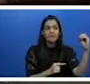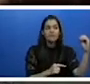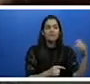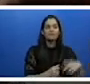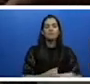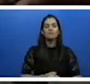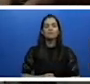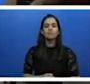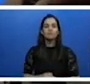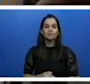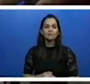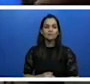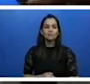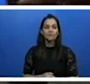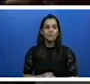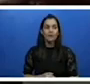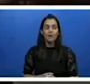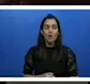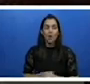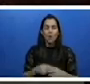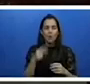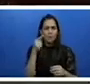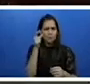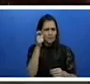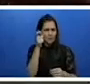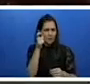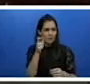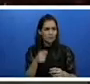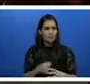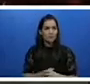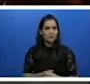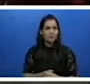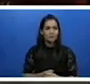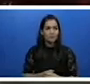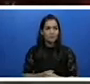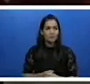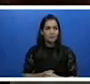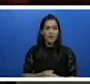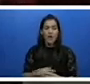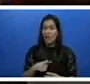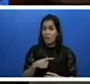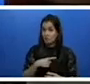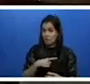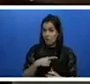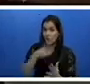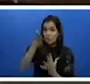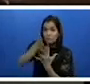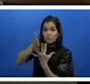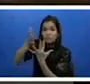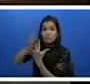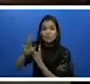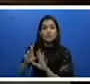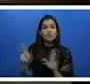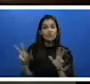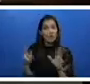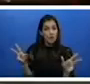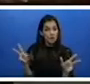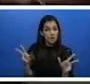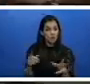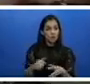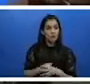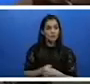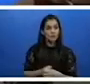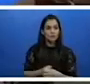C. Observem a reta C. Ela está com uma escala diferente aí, ó.